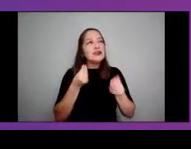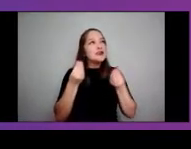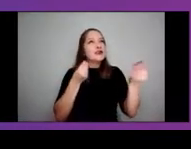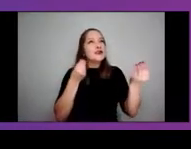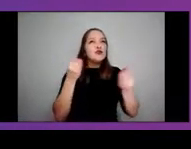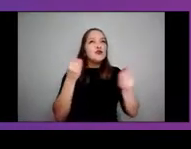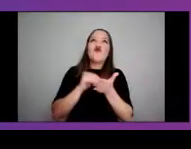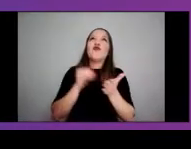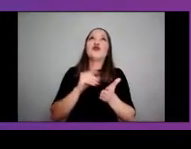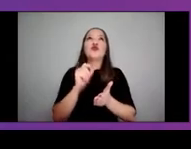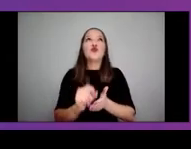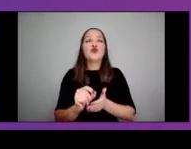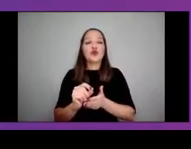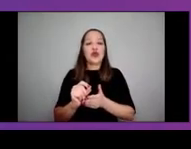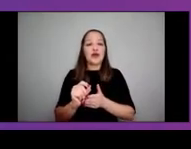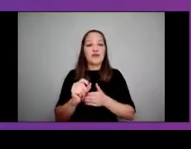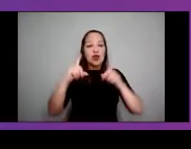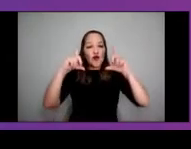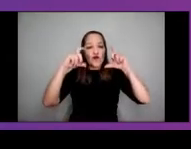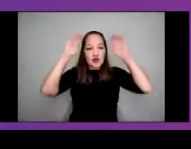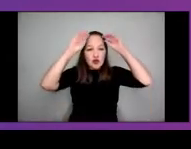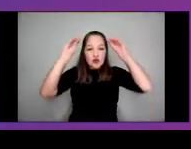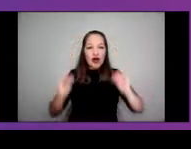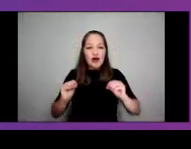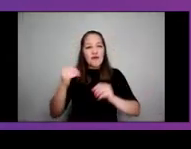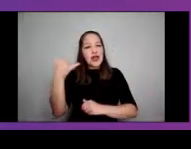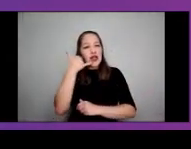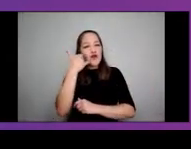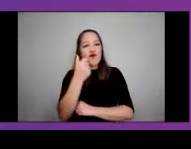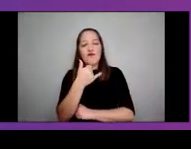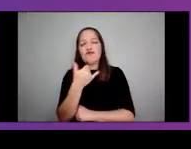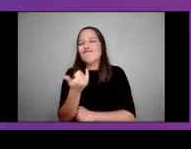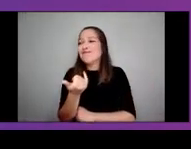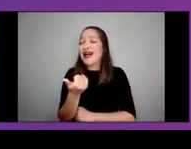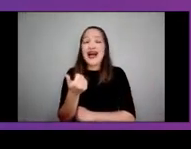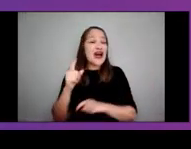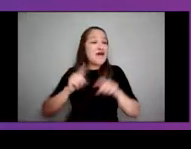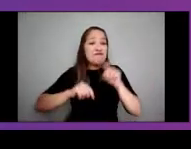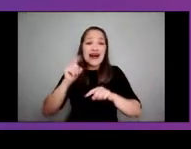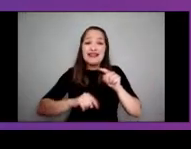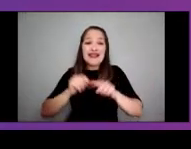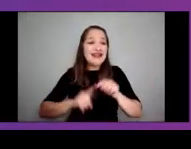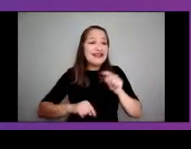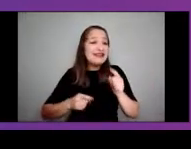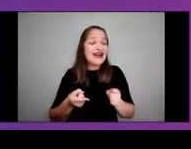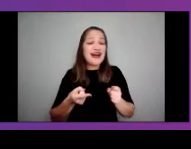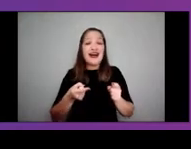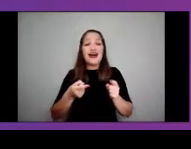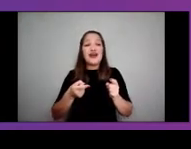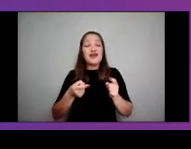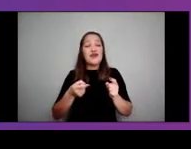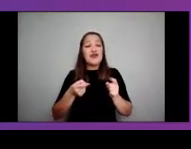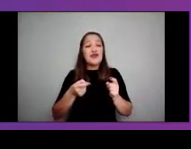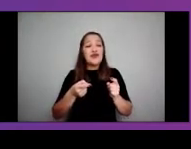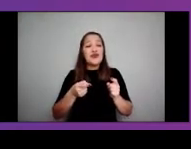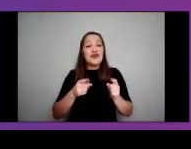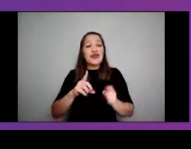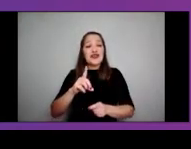um fotógrafo do Acre me ligou e disse eu não tenho material didático para pensar o ensino da